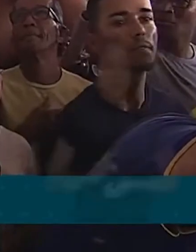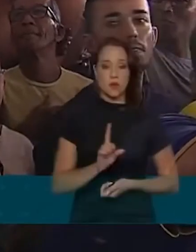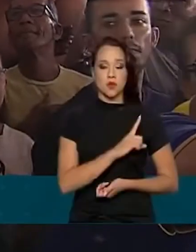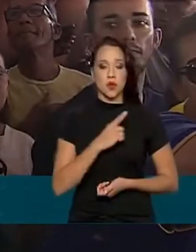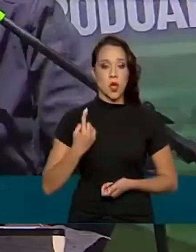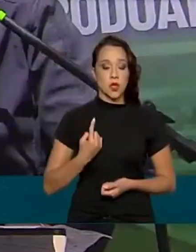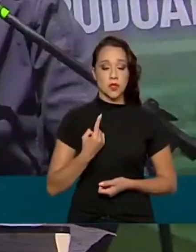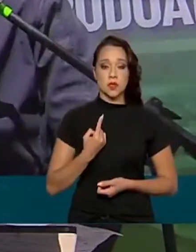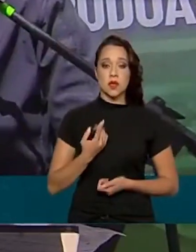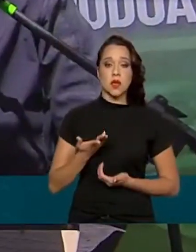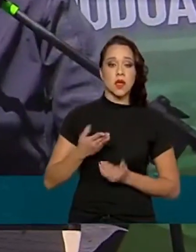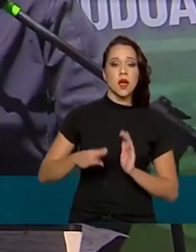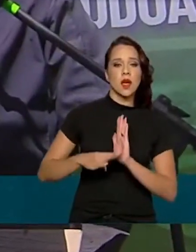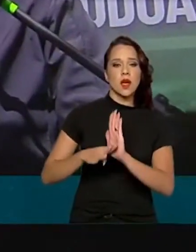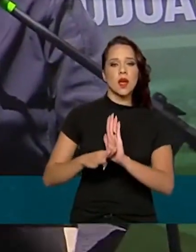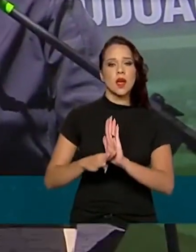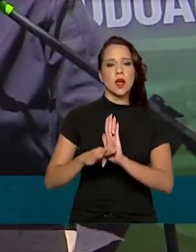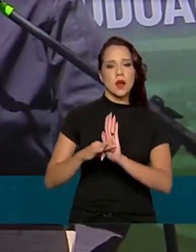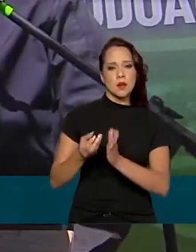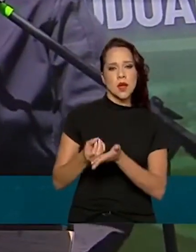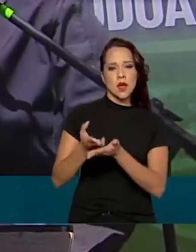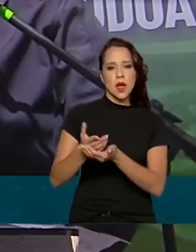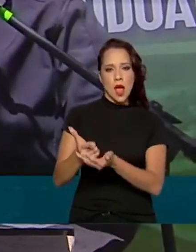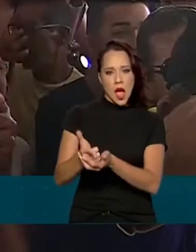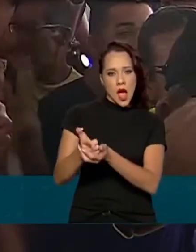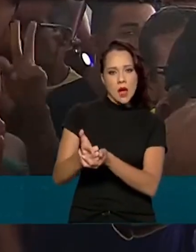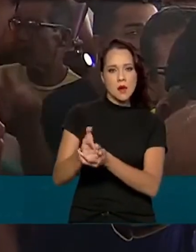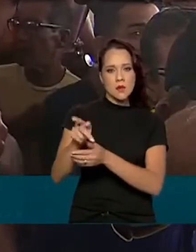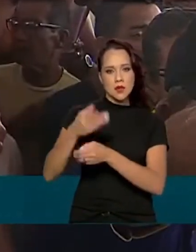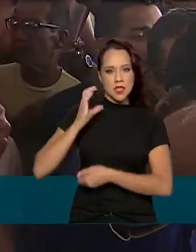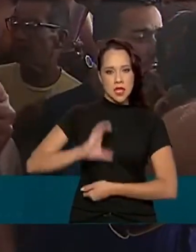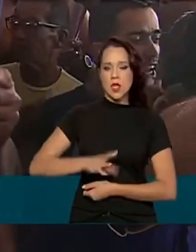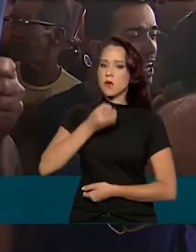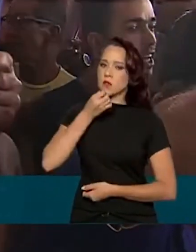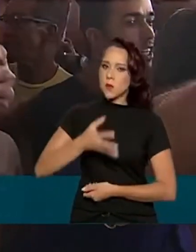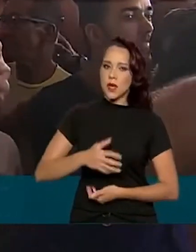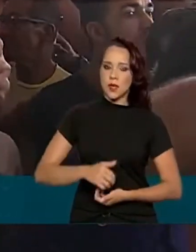Somos favoráveis ao armamento do cidadão de bem.